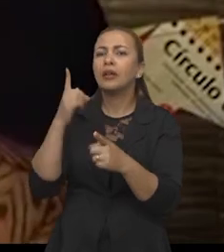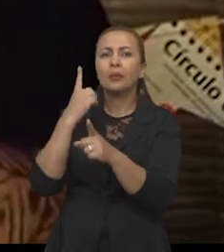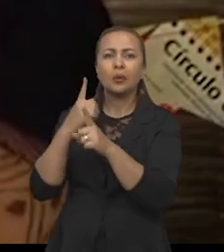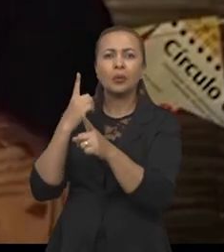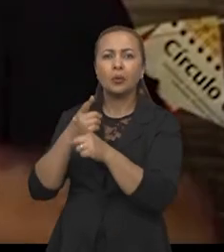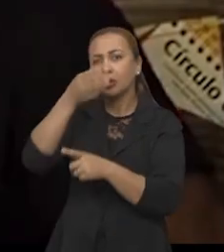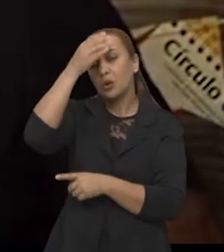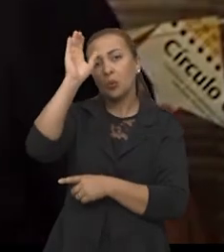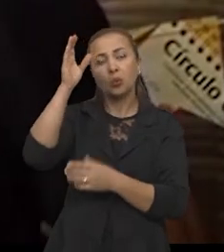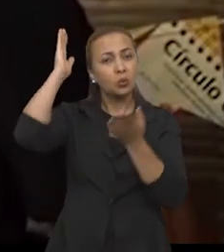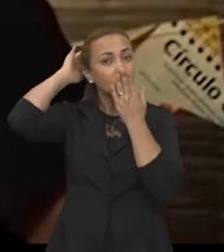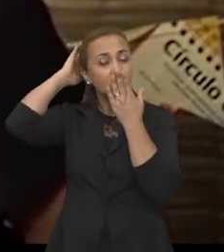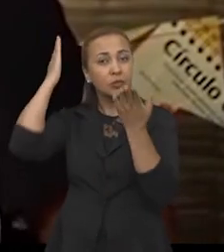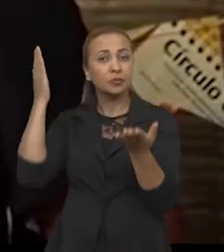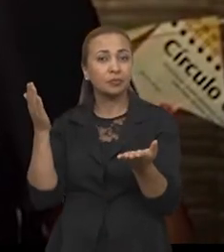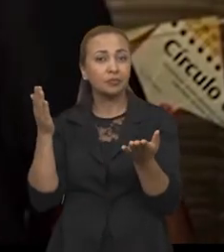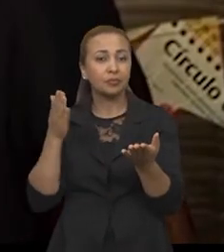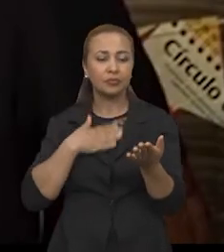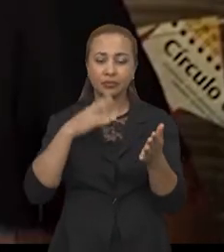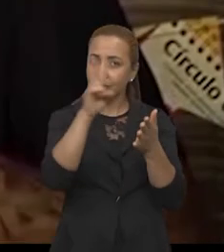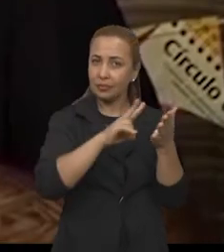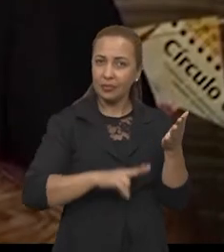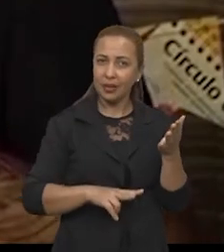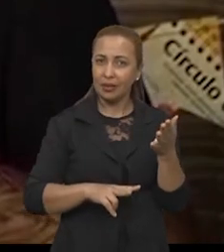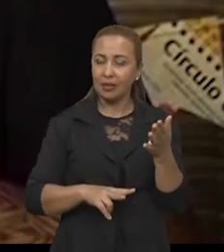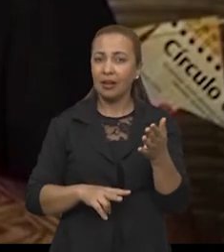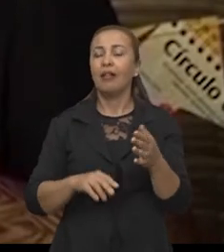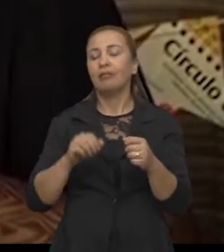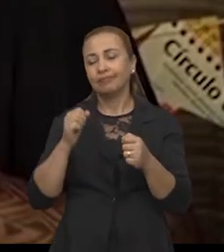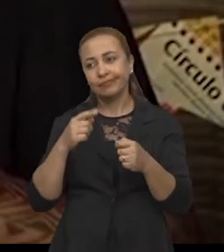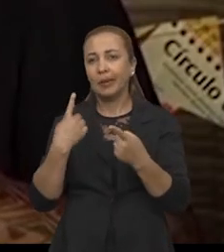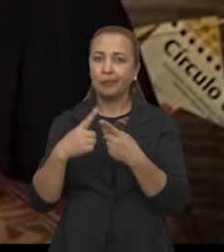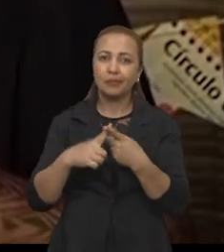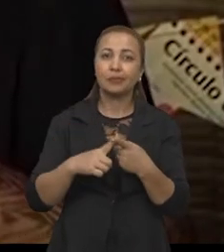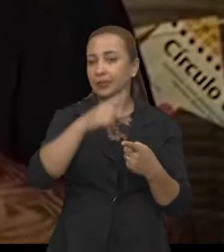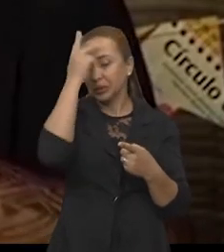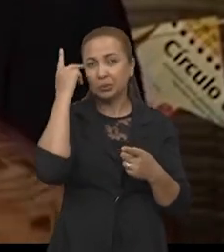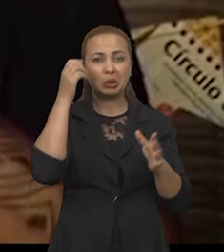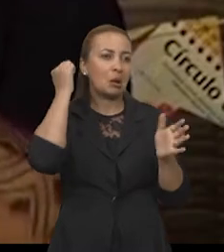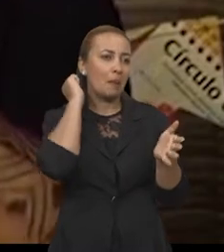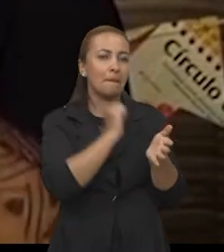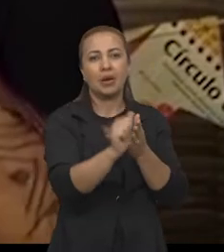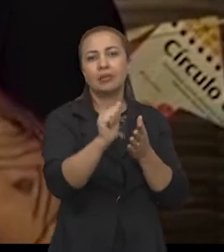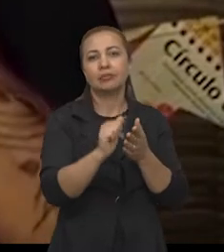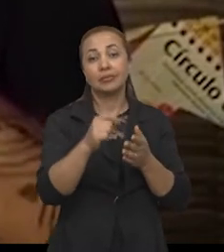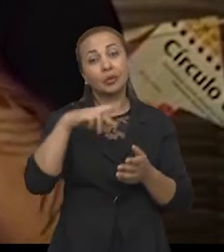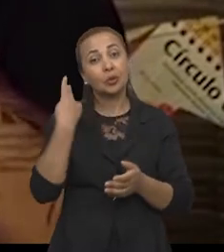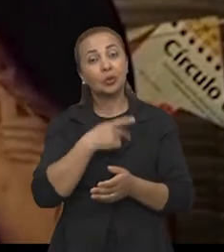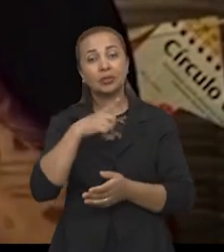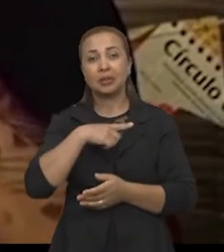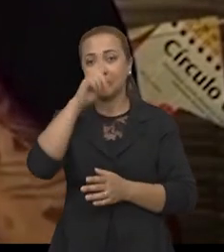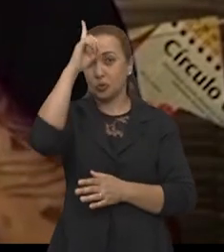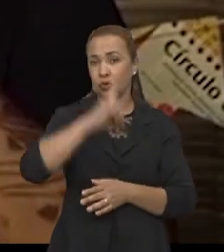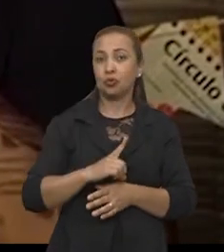acha a cultura indígena? Na minha leitura, é proposital, né? Nós temos um direito originário